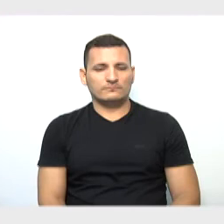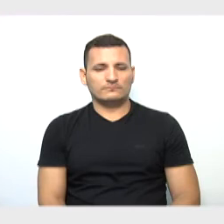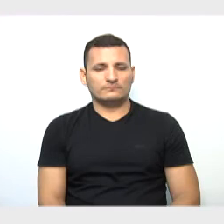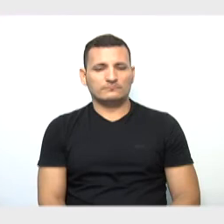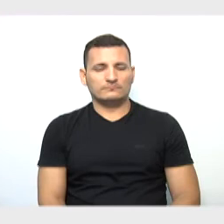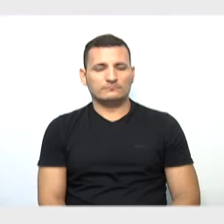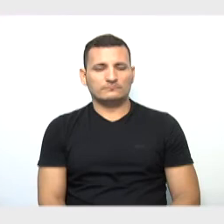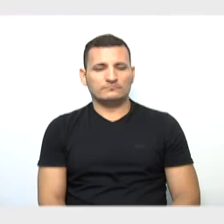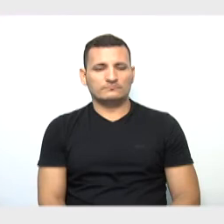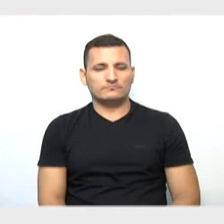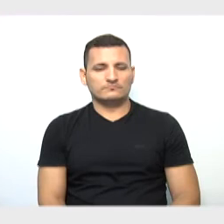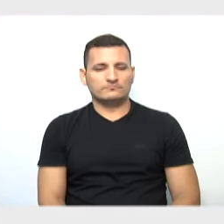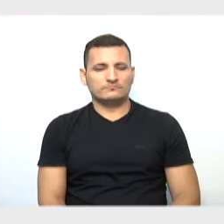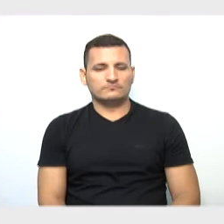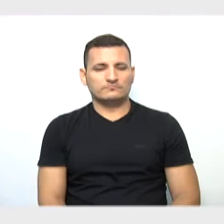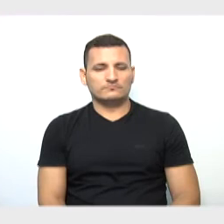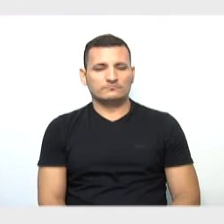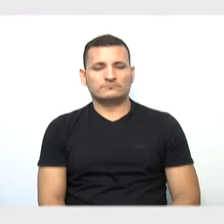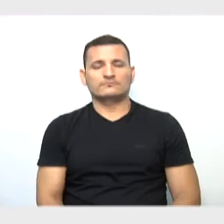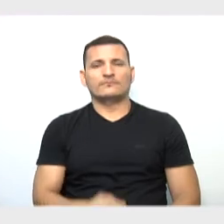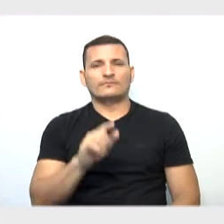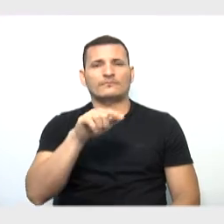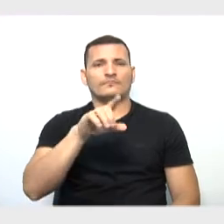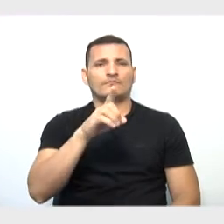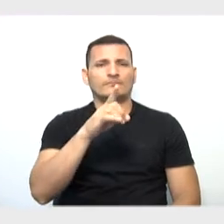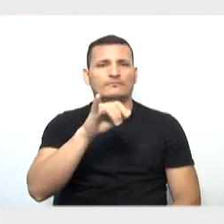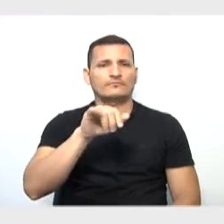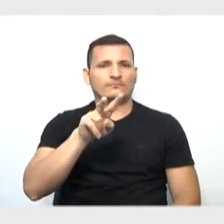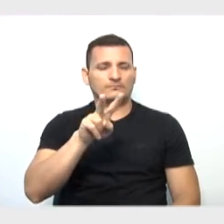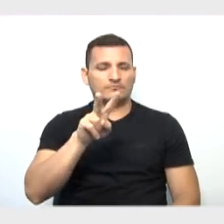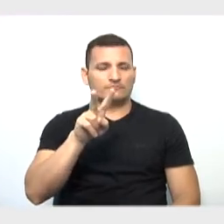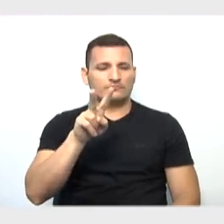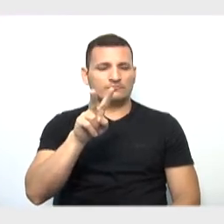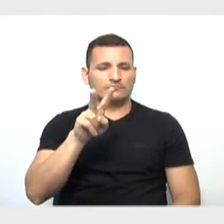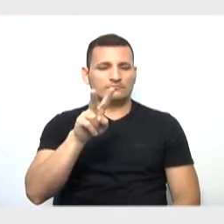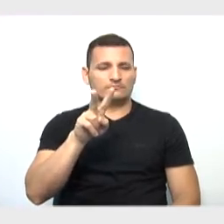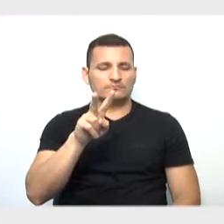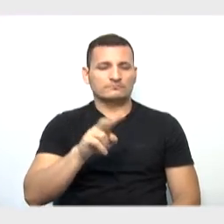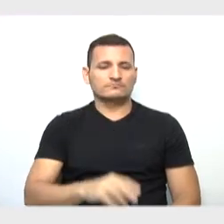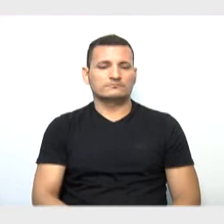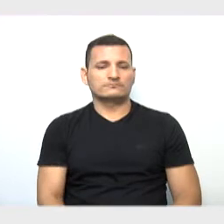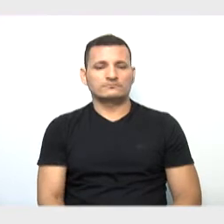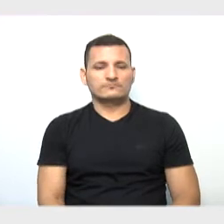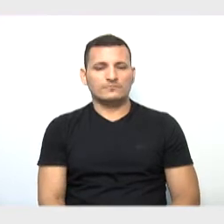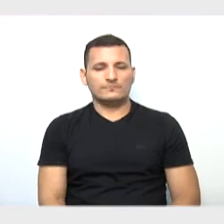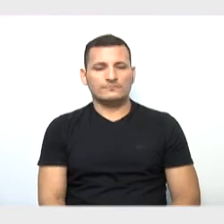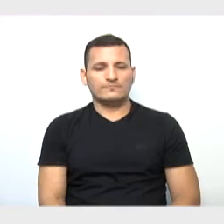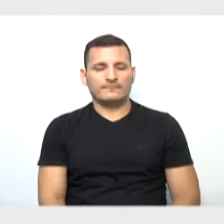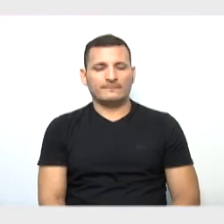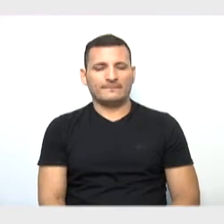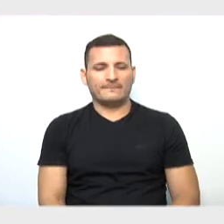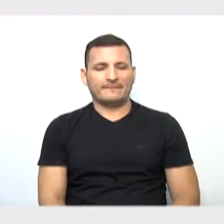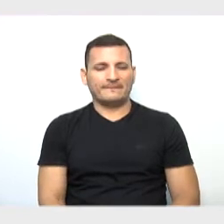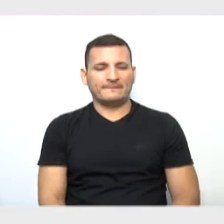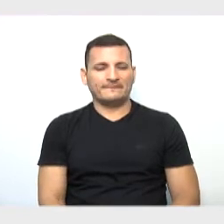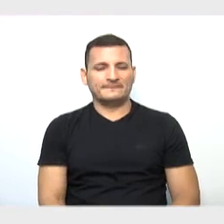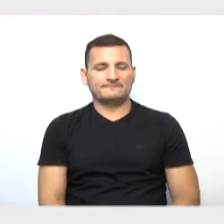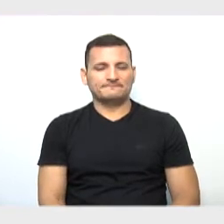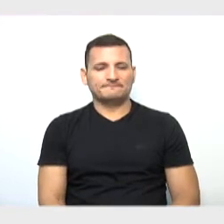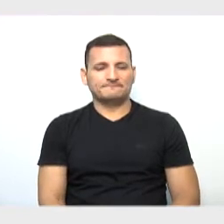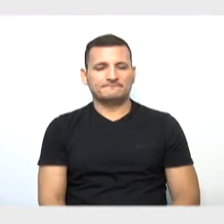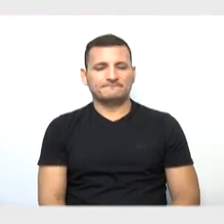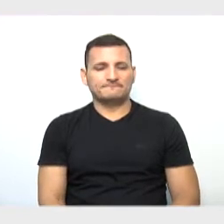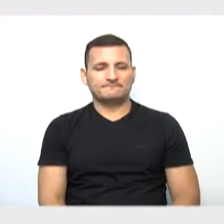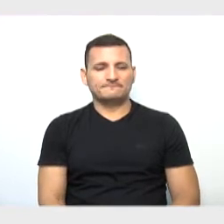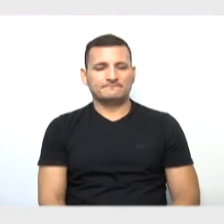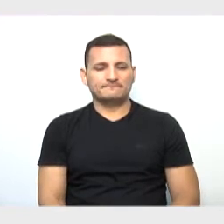center. Essa div, para que não confunda o nosso título com a lâmpada que a gente vai colocar,